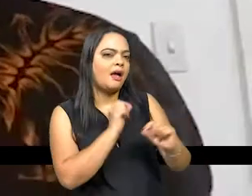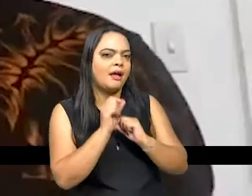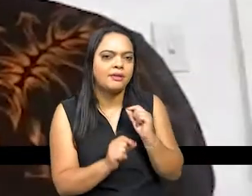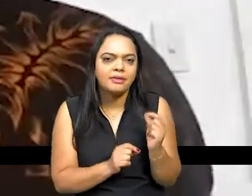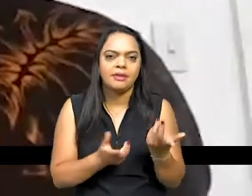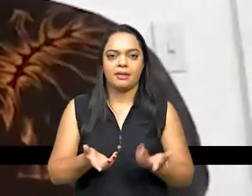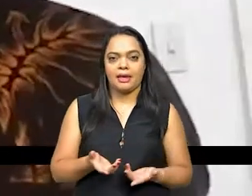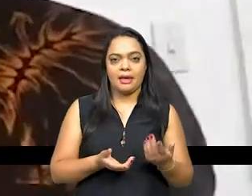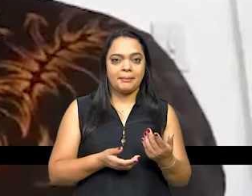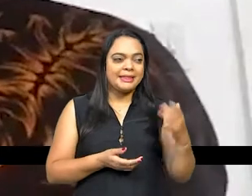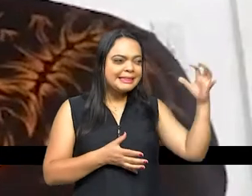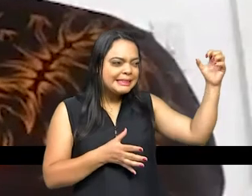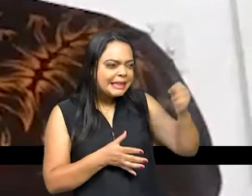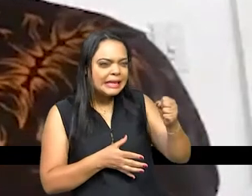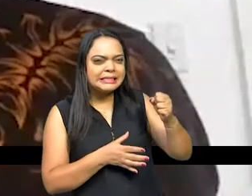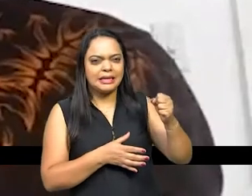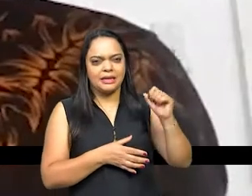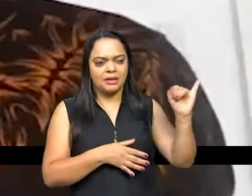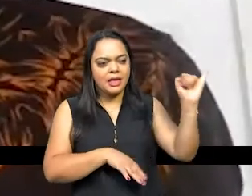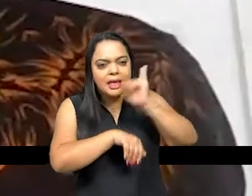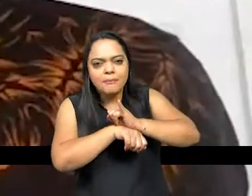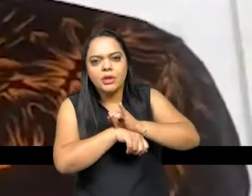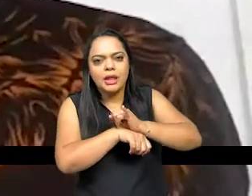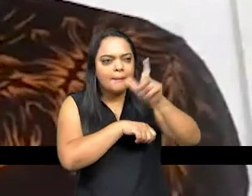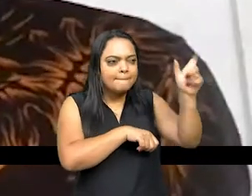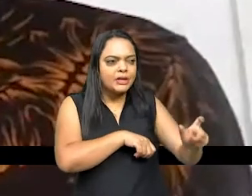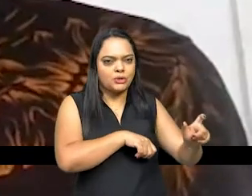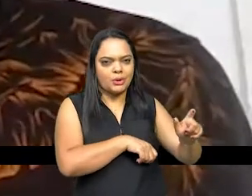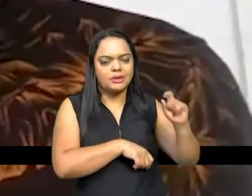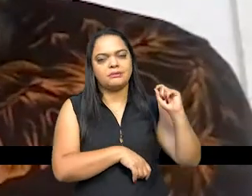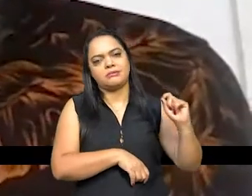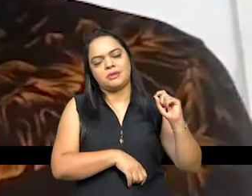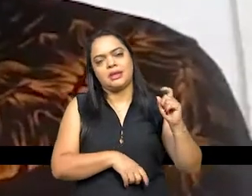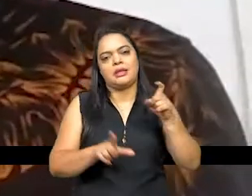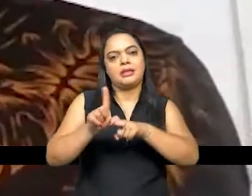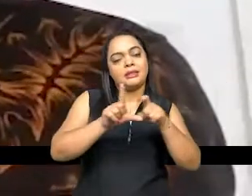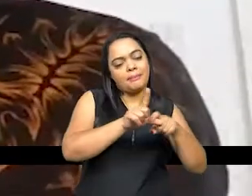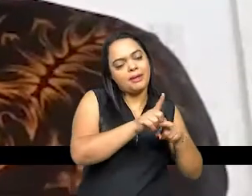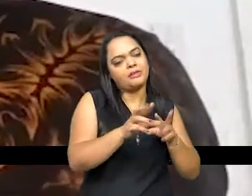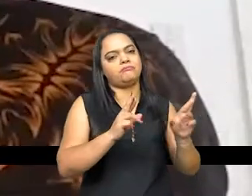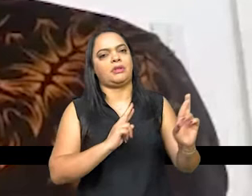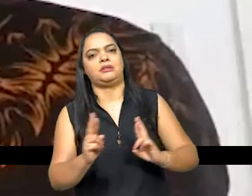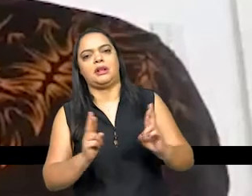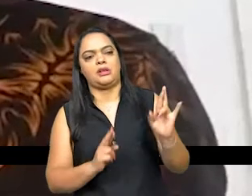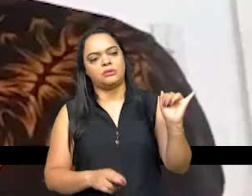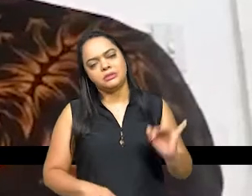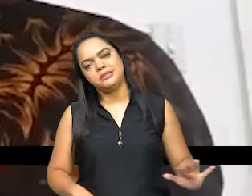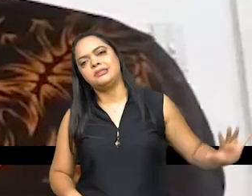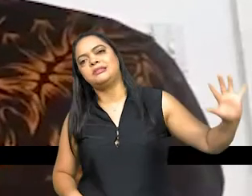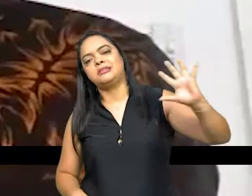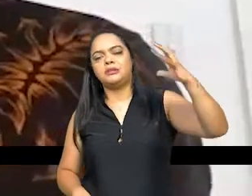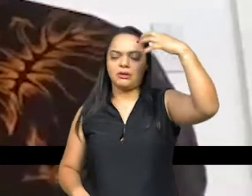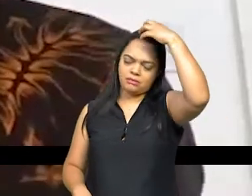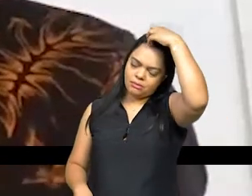de trabalhadores, ela não depende só da expectativa racial da elite brasileira. Depende também das relações internacionais que o Estado Imperial